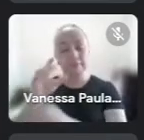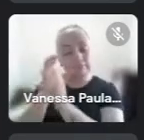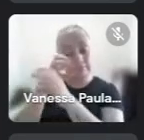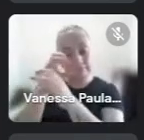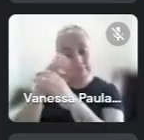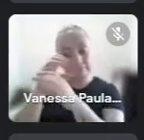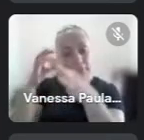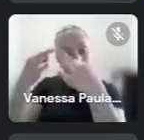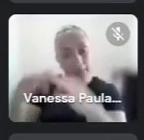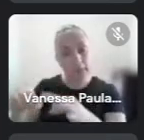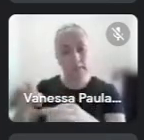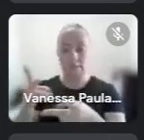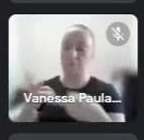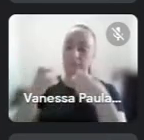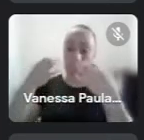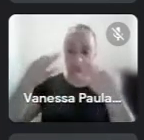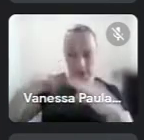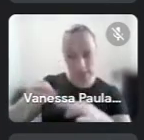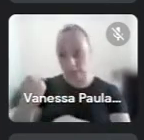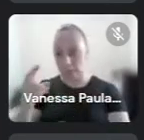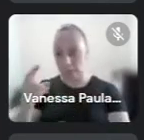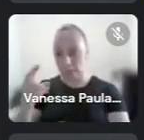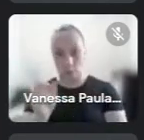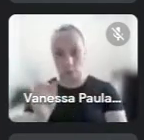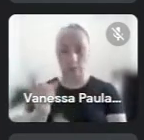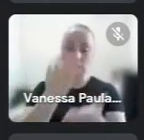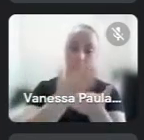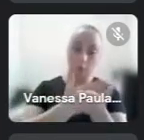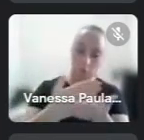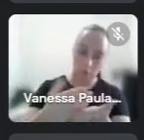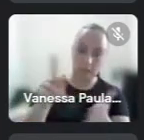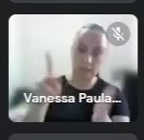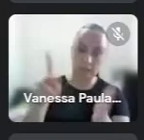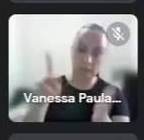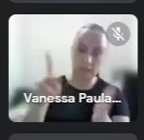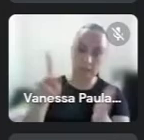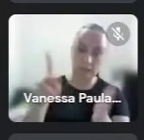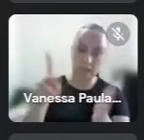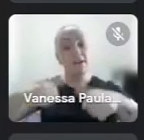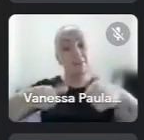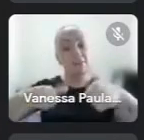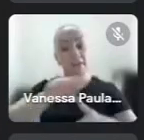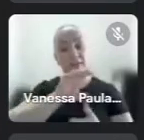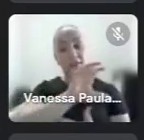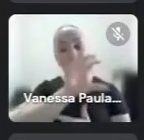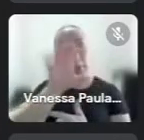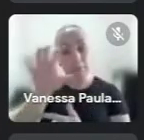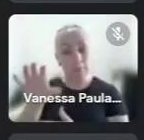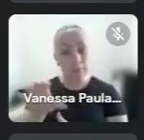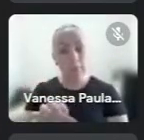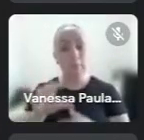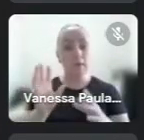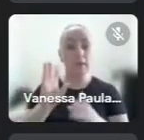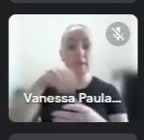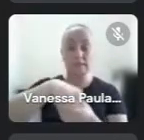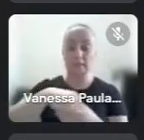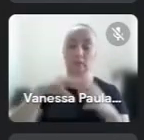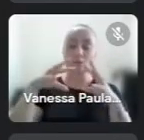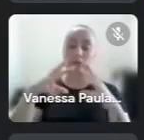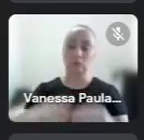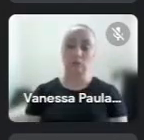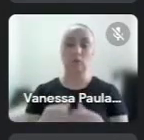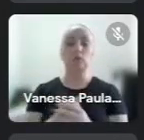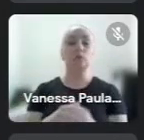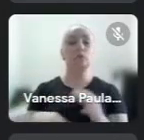tua percepção. Então, começa, então, com uma avaliação desses efeitos ambientais de atividade minerária na ictiofauna,